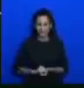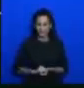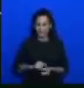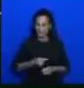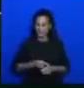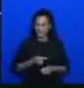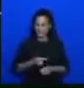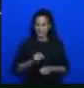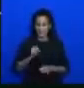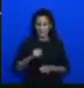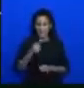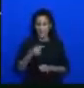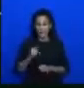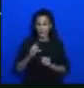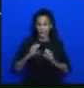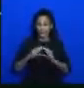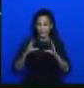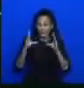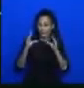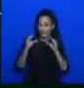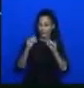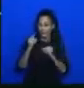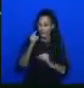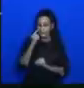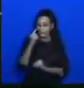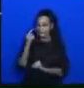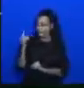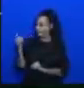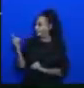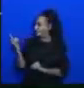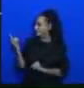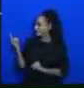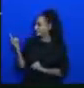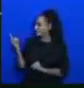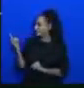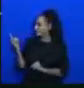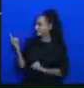E agora sim, a última bola da noite.